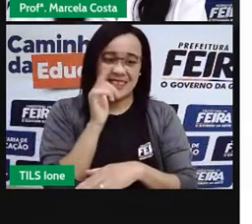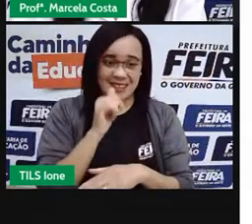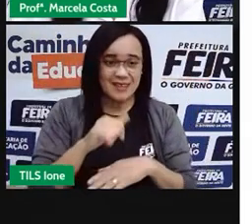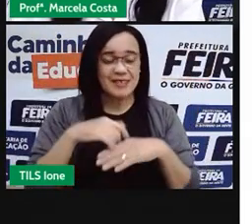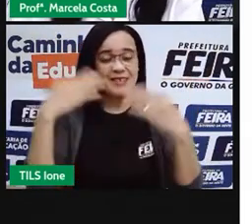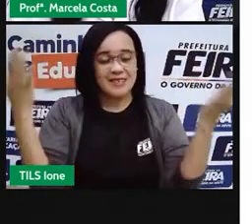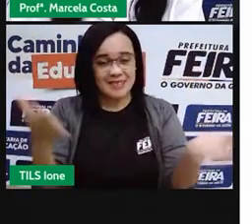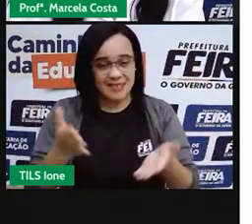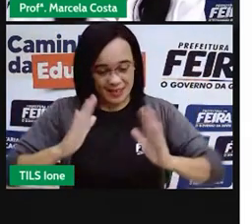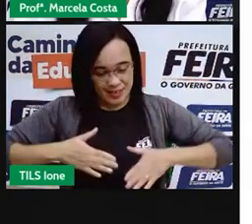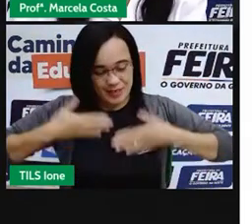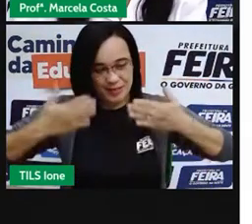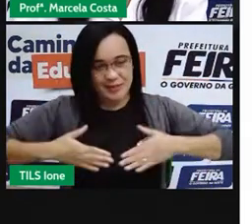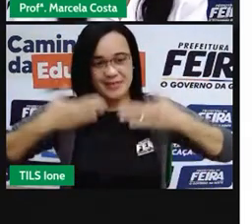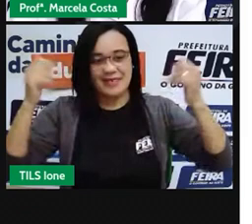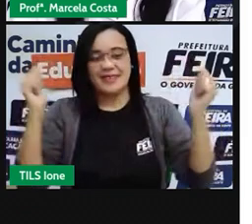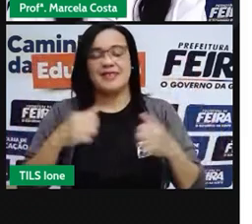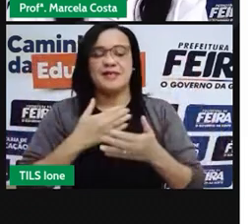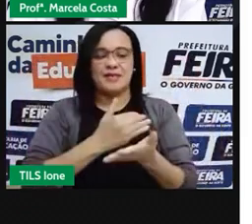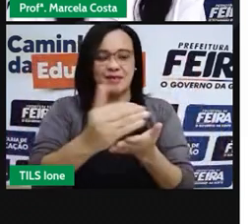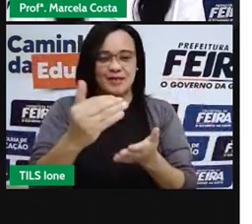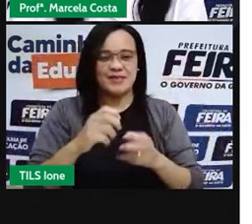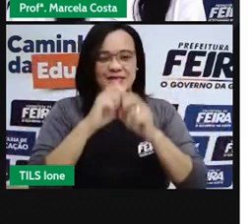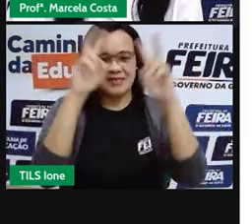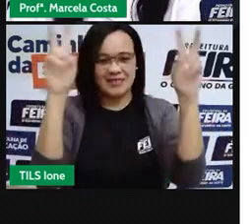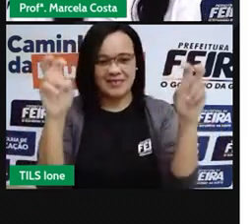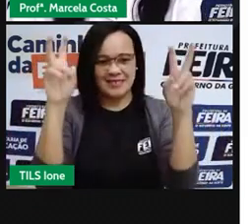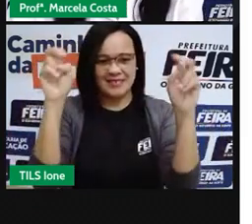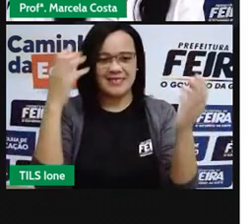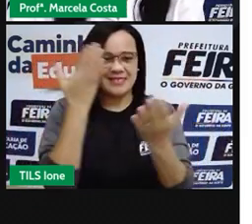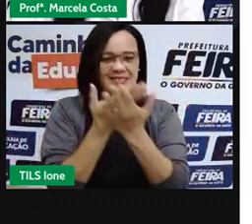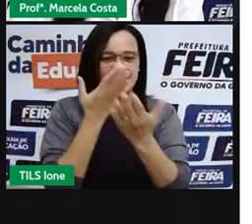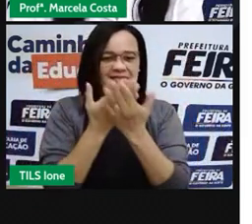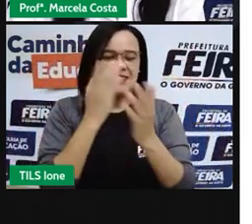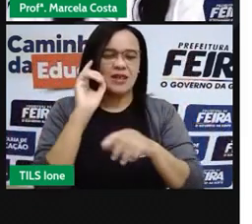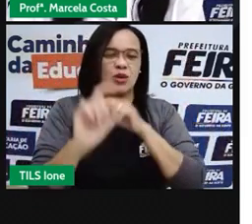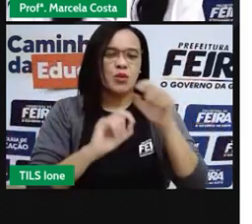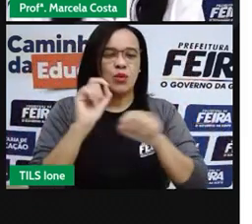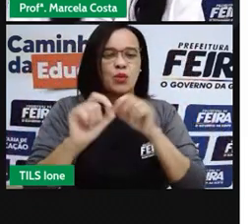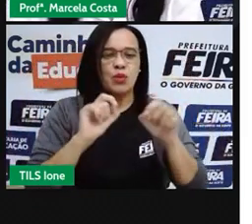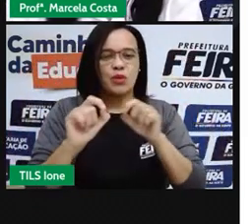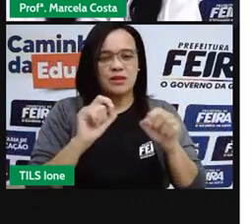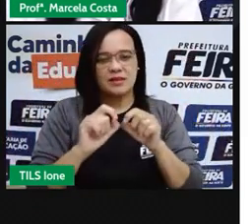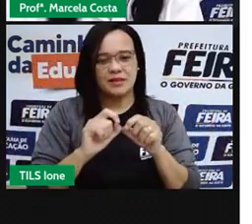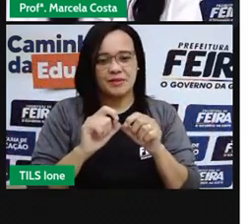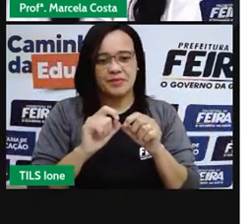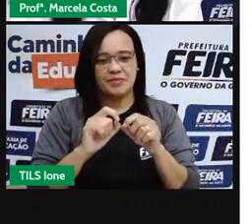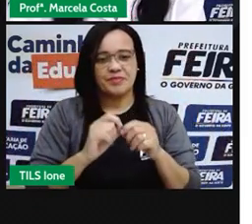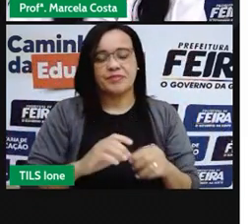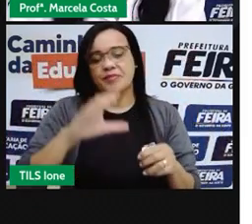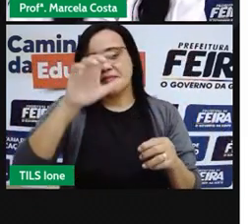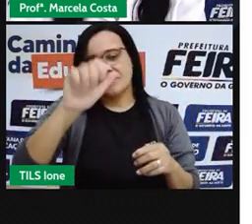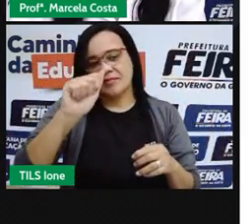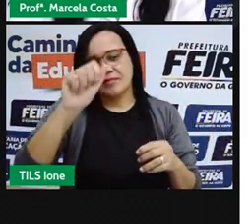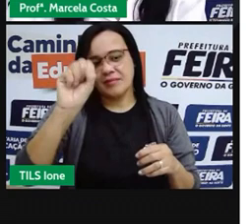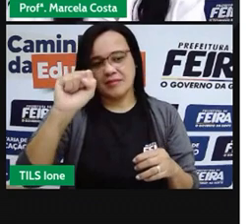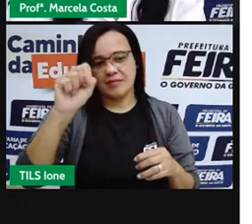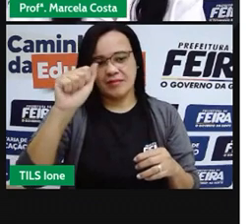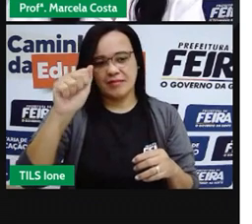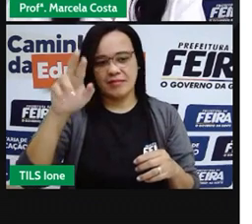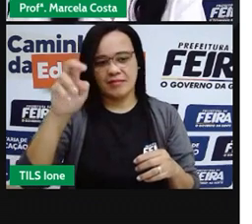lá, que eu já vou dizer o tema dessa aula. Hoje a gente vai trabalhar com o tema Casarões de Feira de